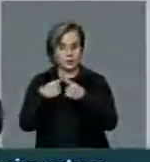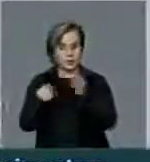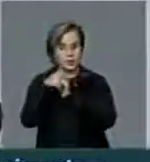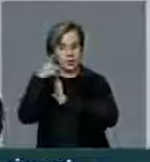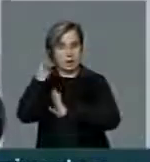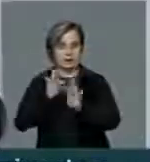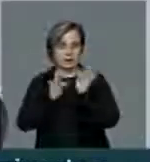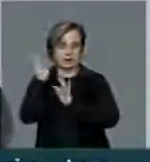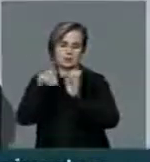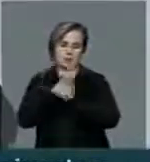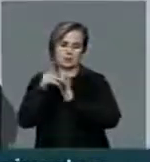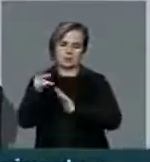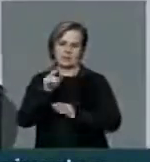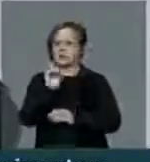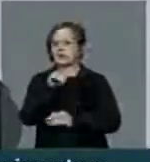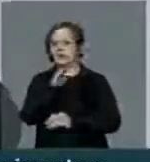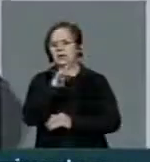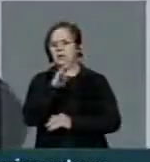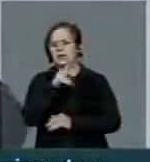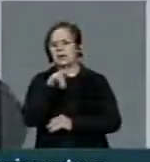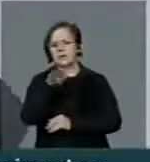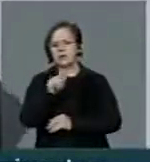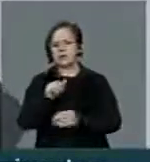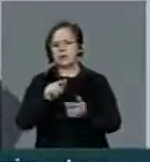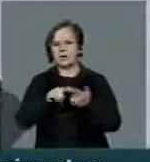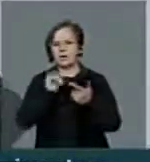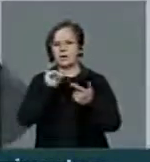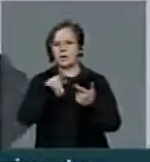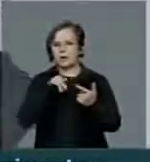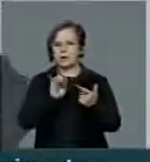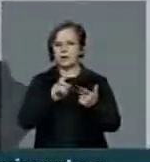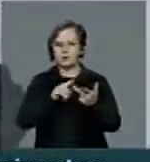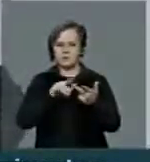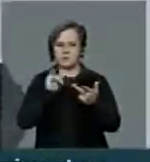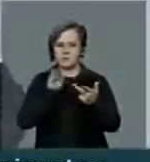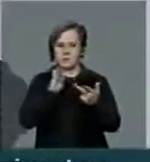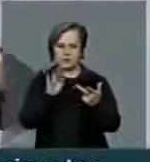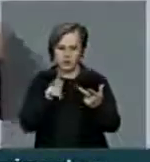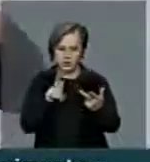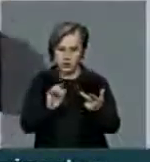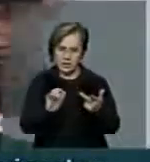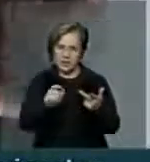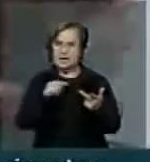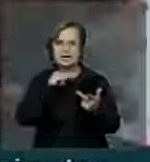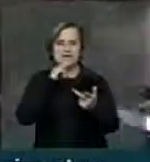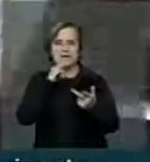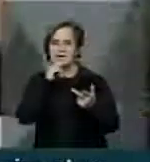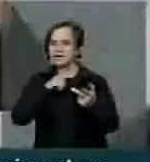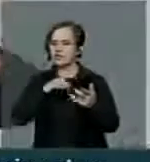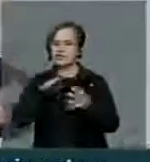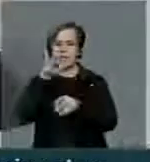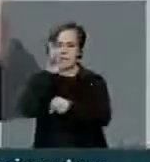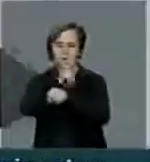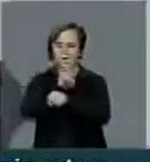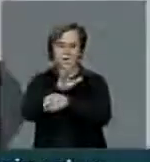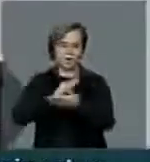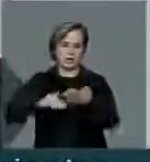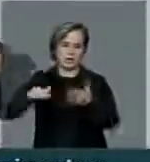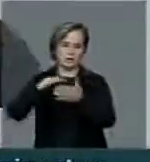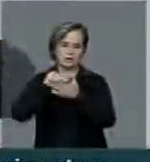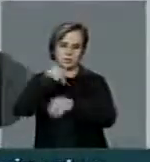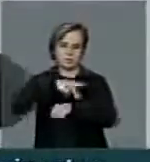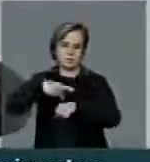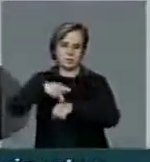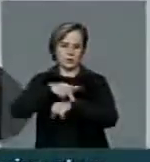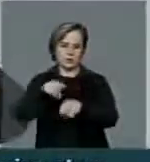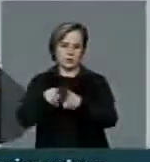instituição, Embrapa, INPE, IBGE, ninguém tinha essa cobertura do país, né, todo o país, atualizado na resolução,